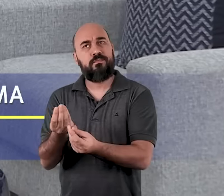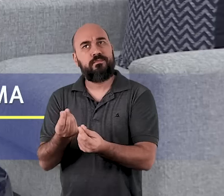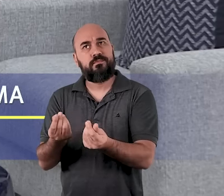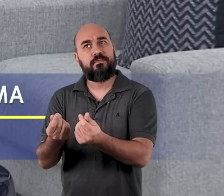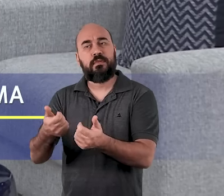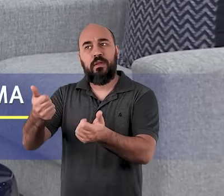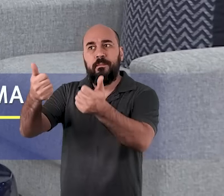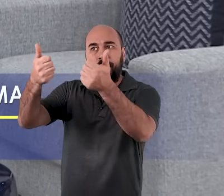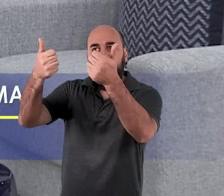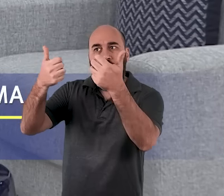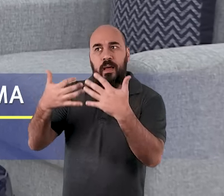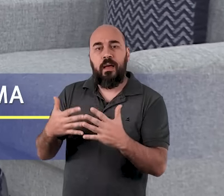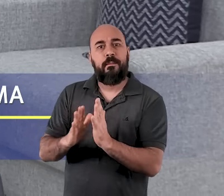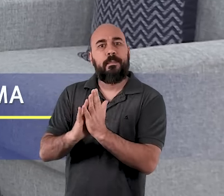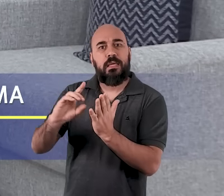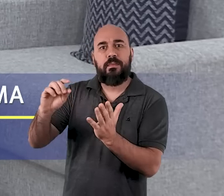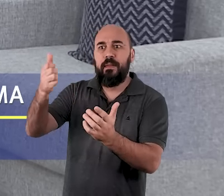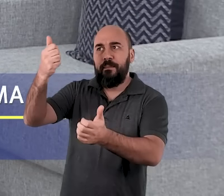à palavra de Deus,